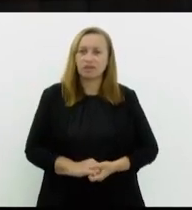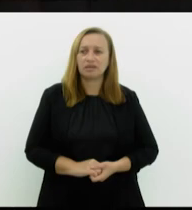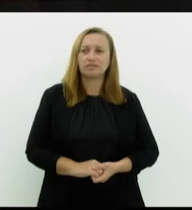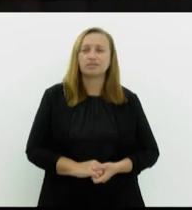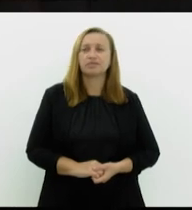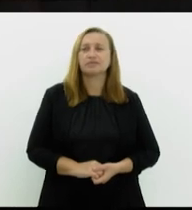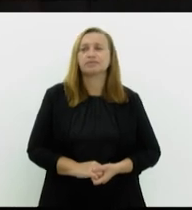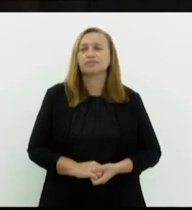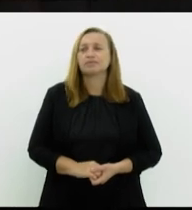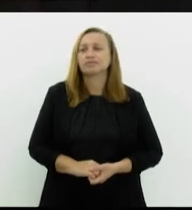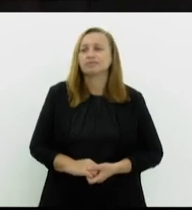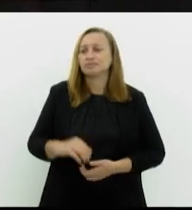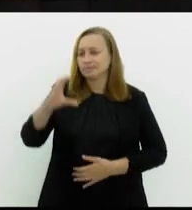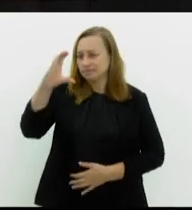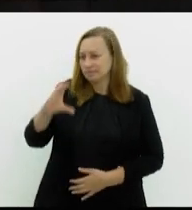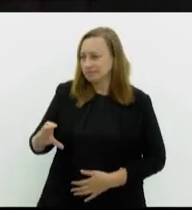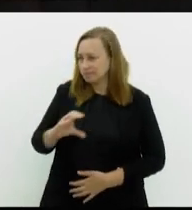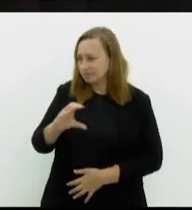catolicismo.